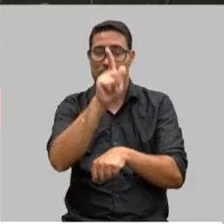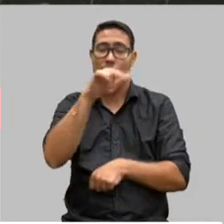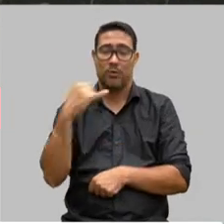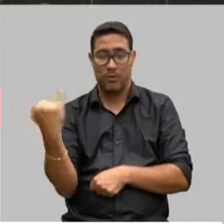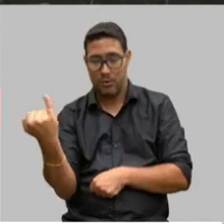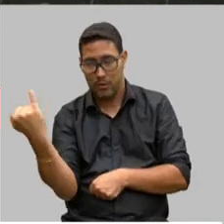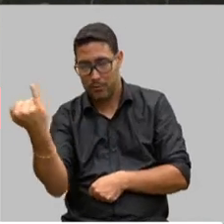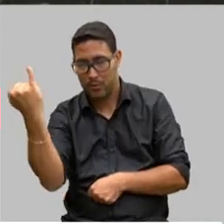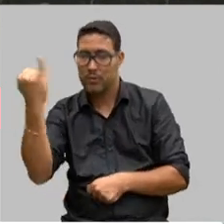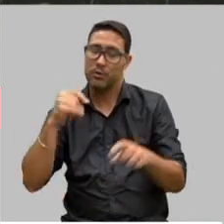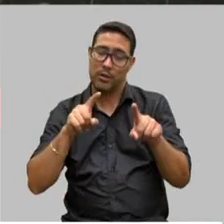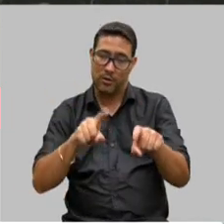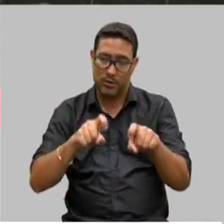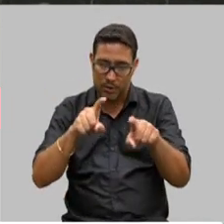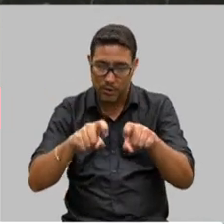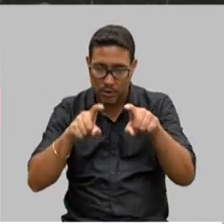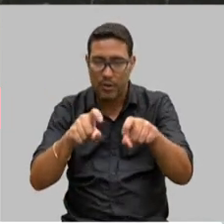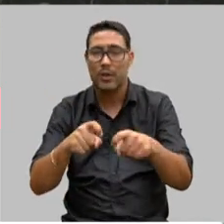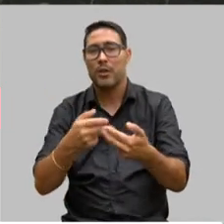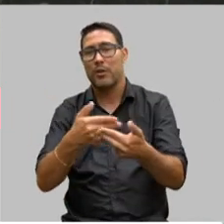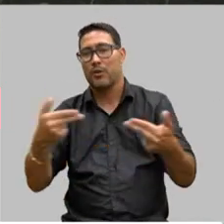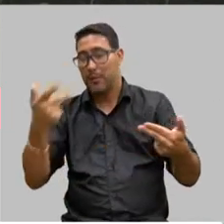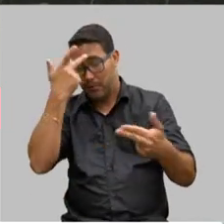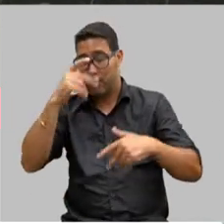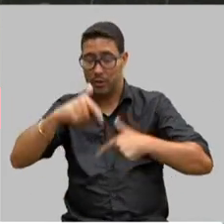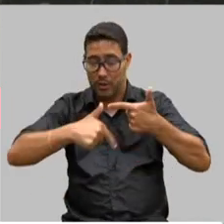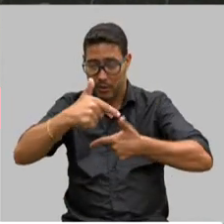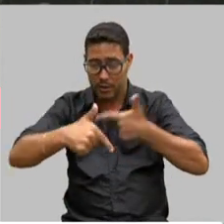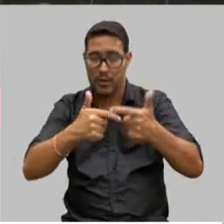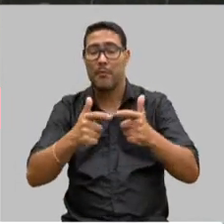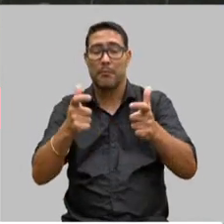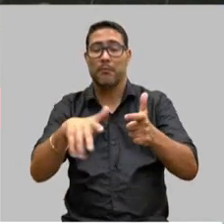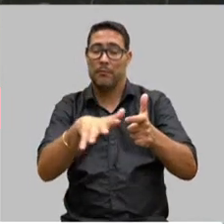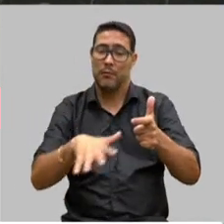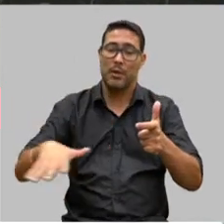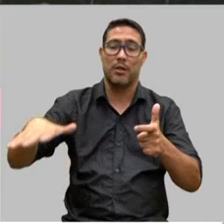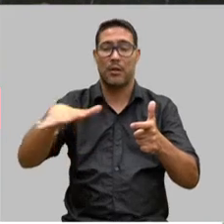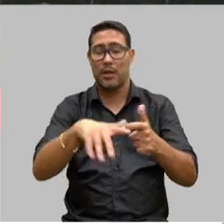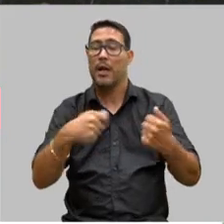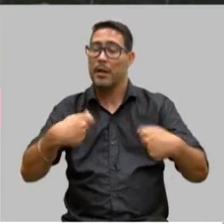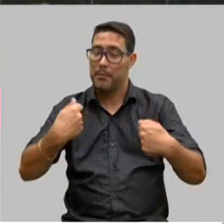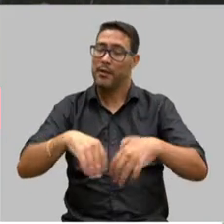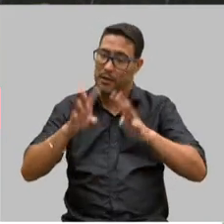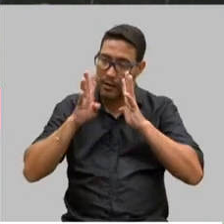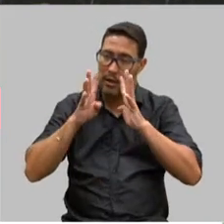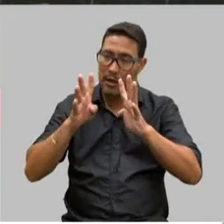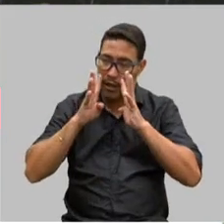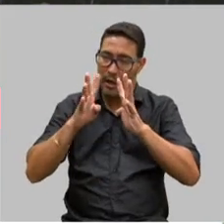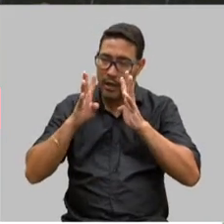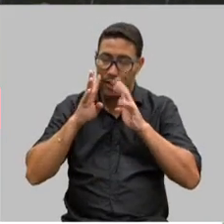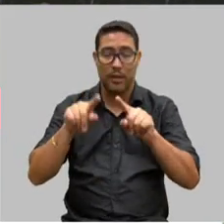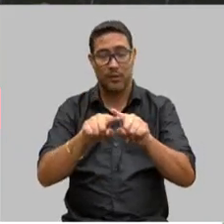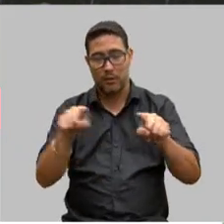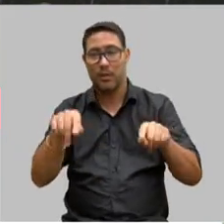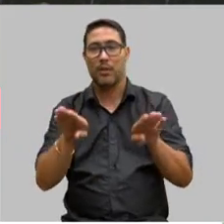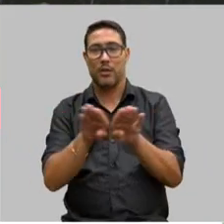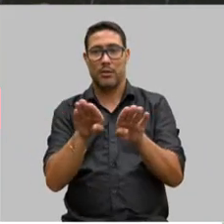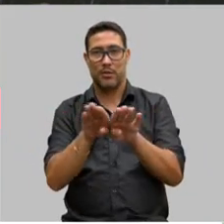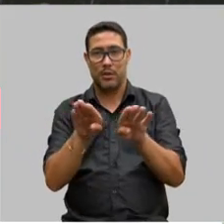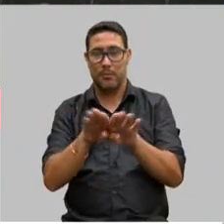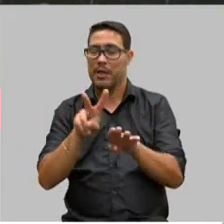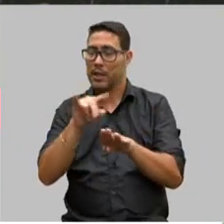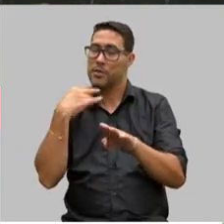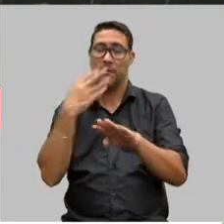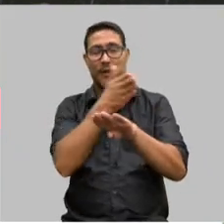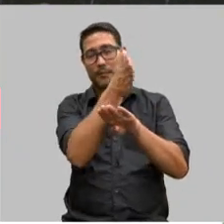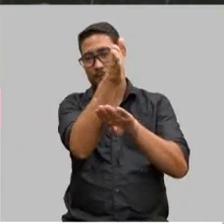agricultores familiares, os camponeses, camponesas que vivem nessa região devem ser ouvidos neste evento interiorizado que nós vamos fazer. E